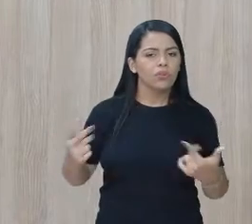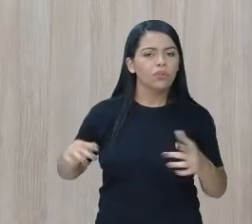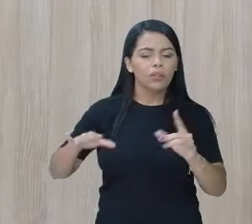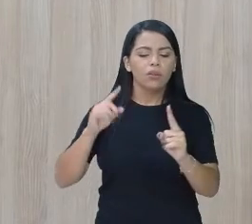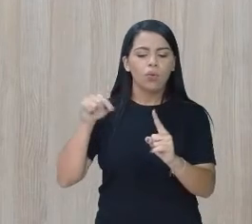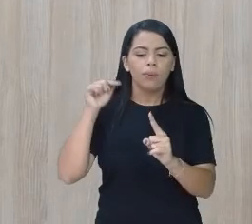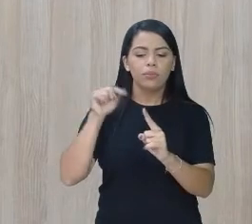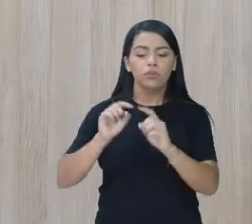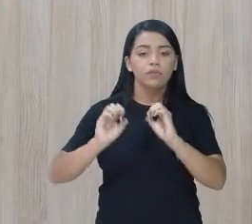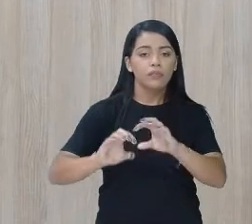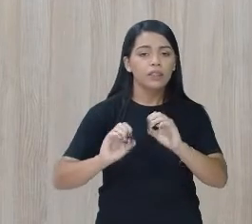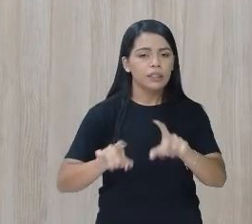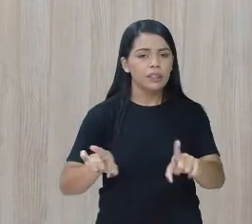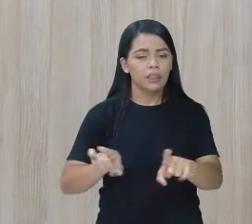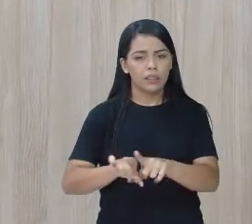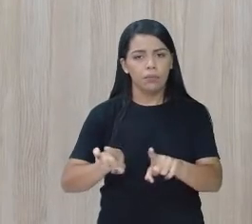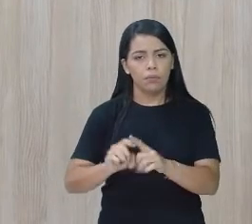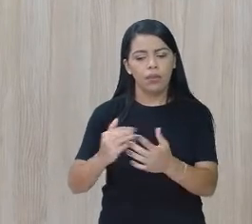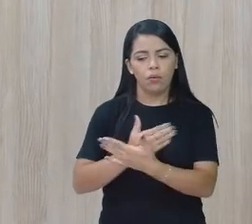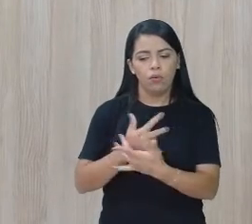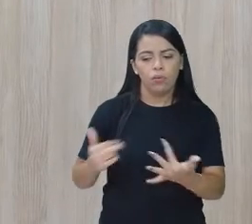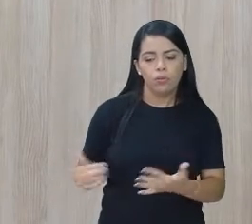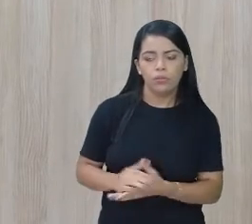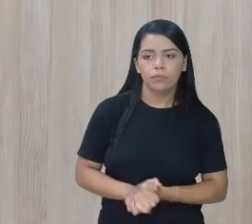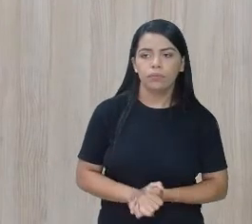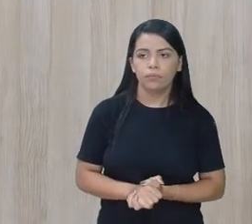de ensinar alguma coisa.